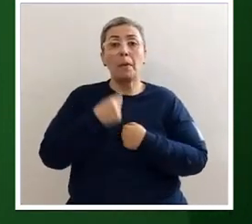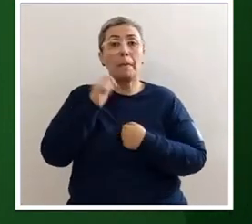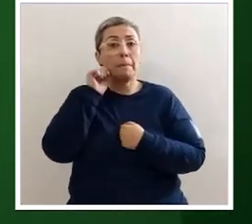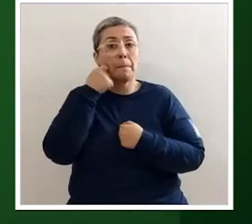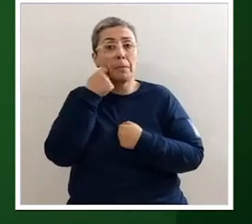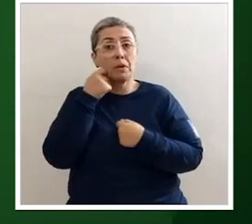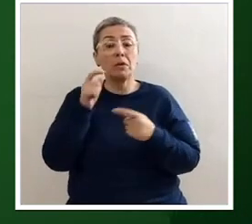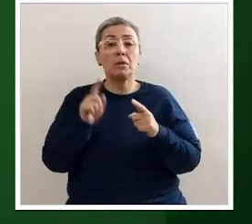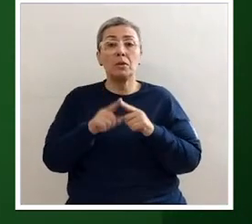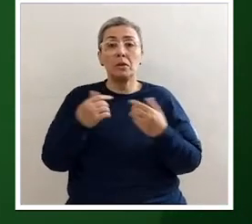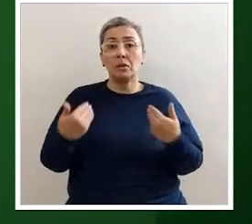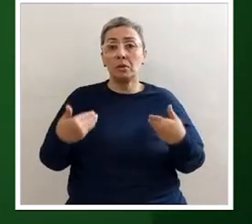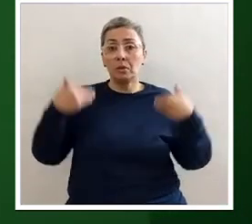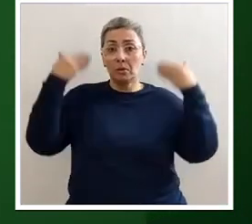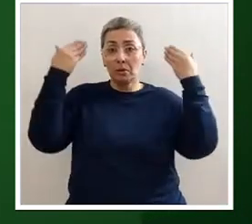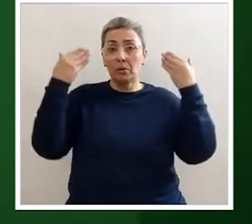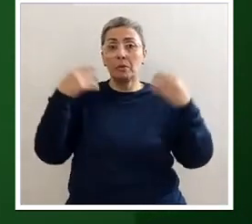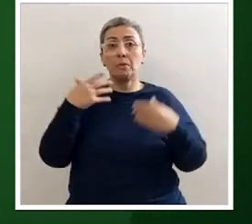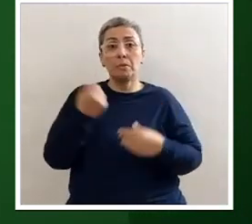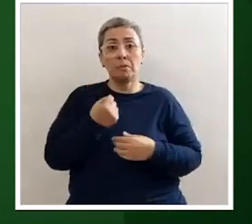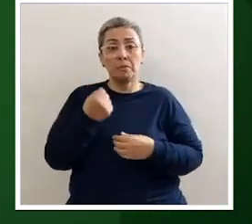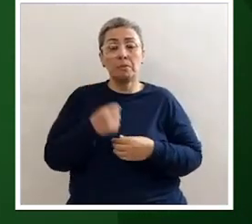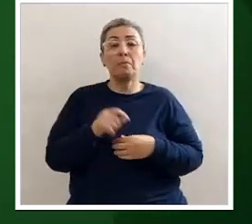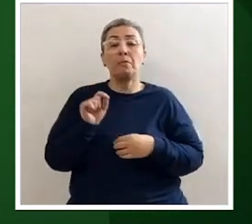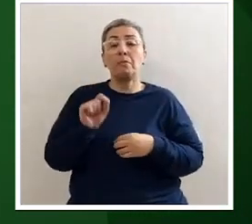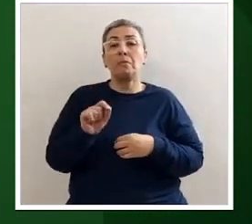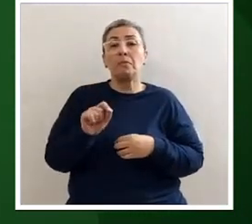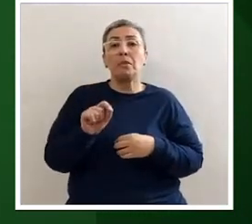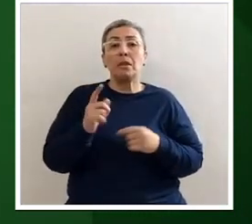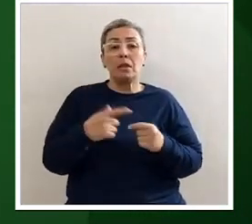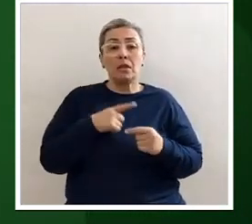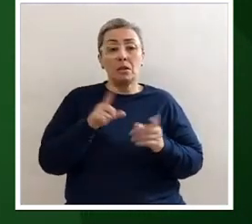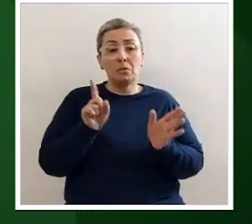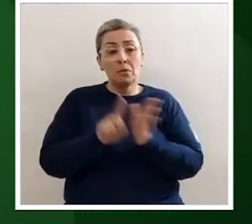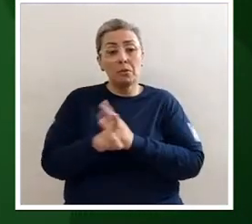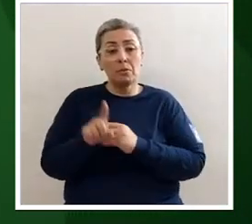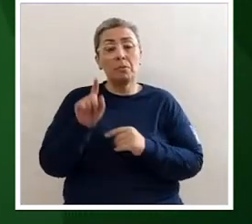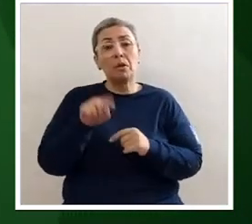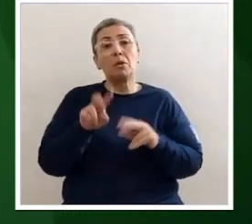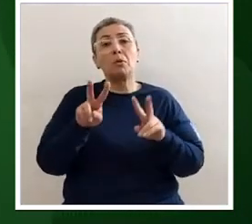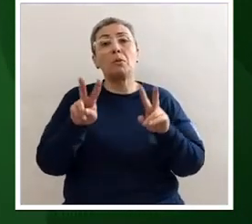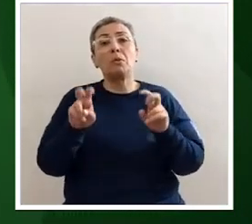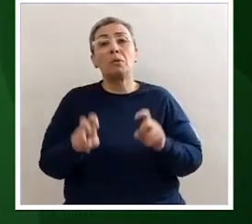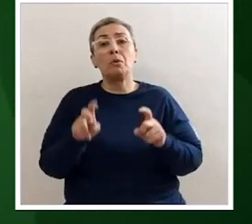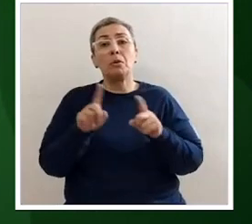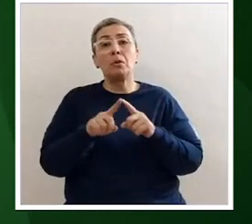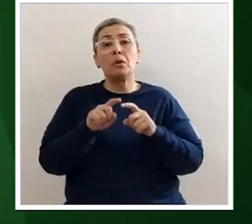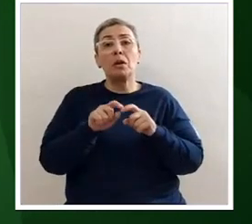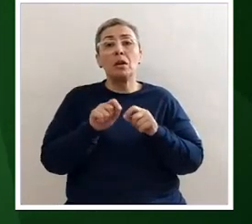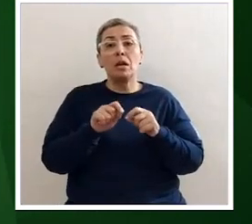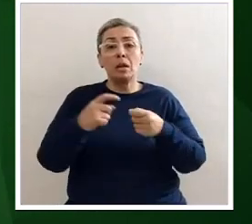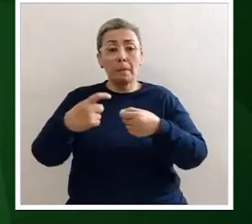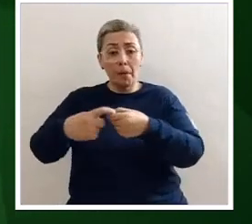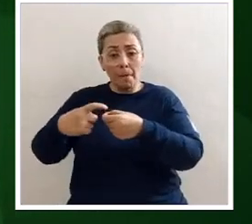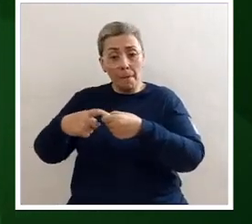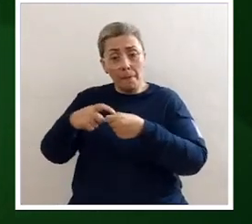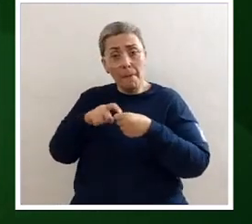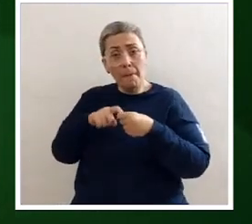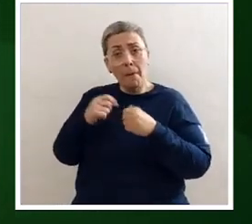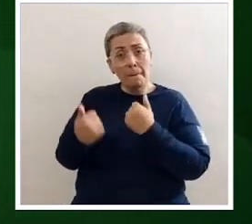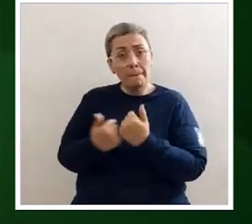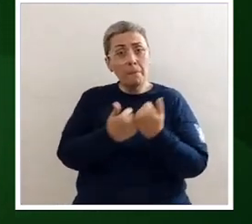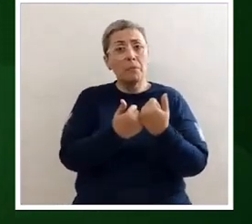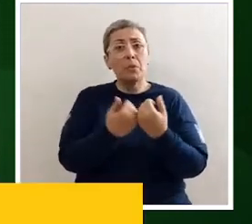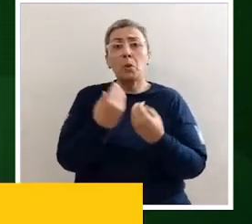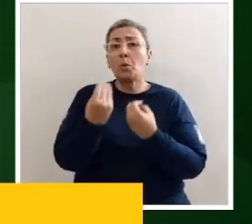uma parede branca ao fundo a minha questão é sobre a rede de apoio as parcerias